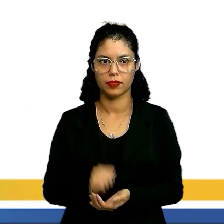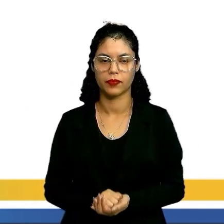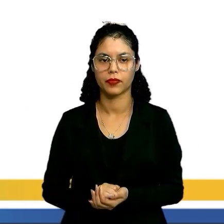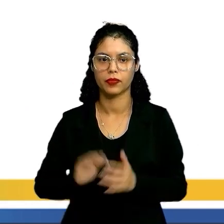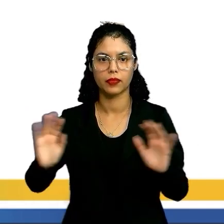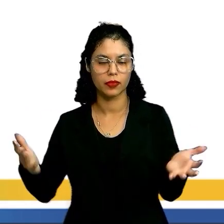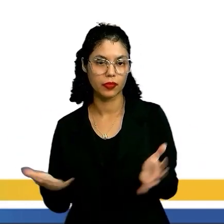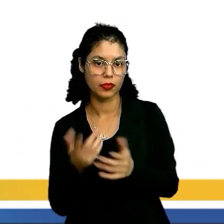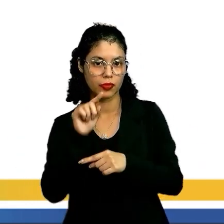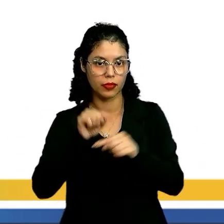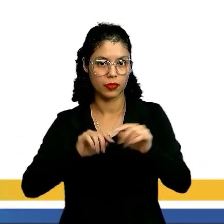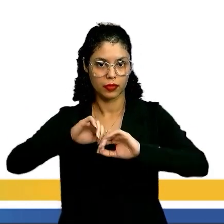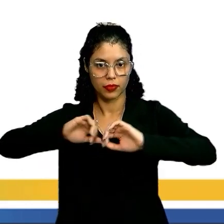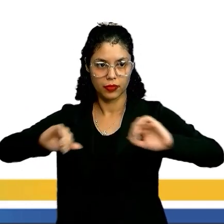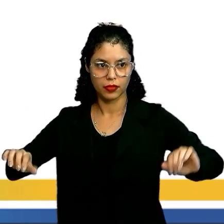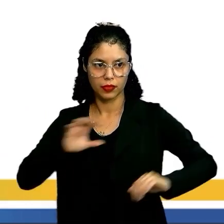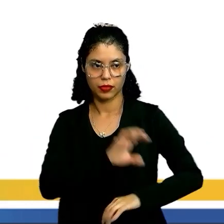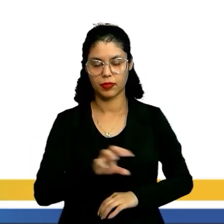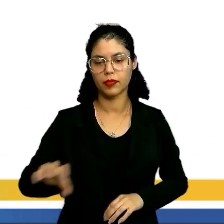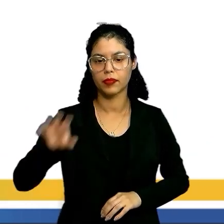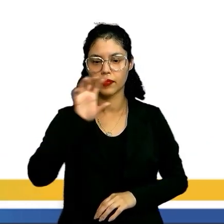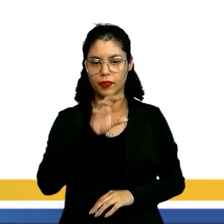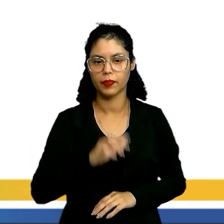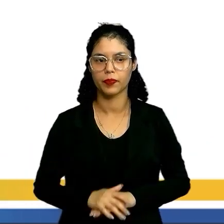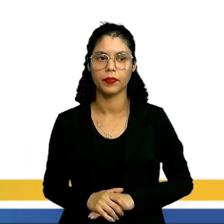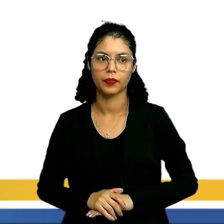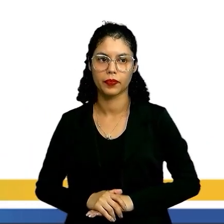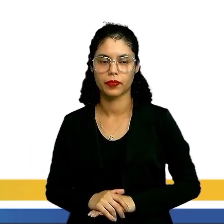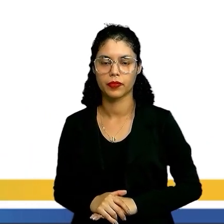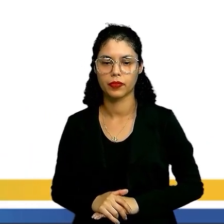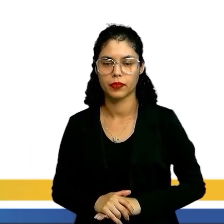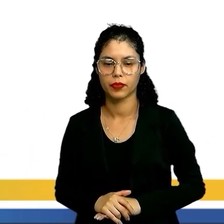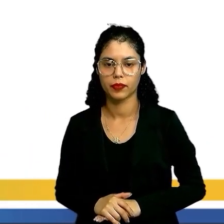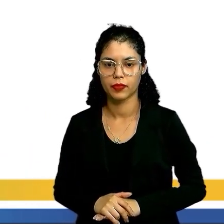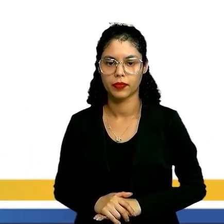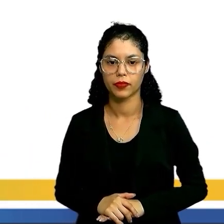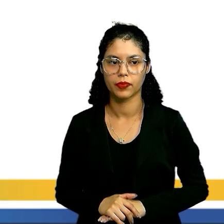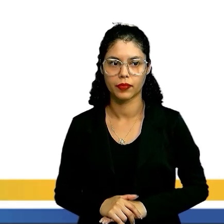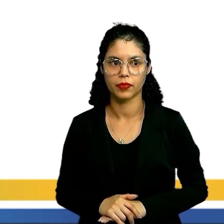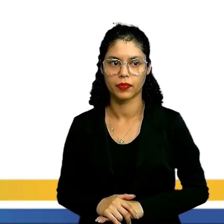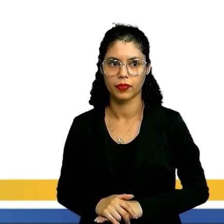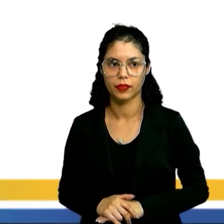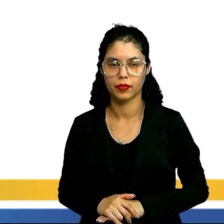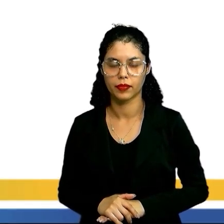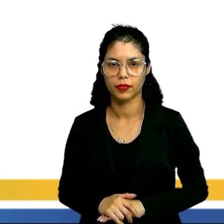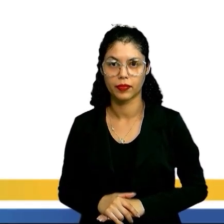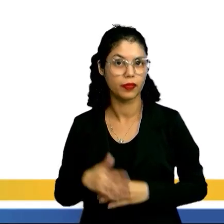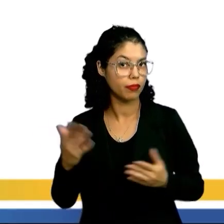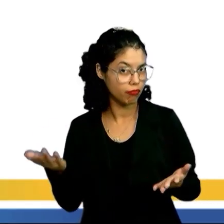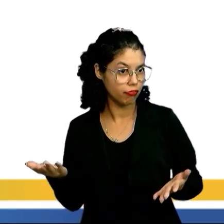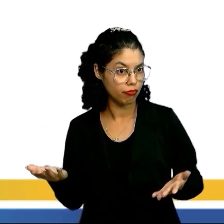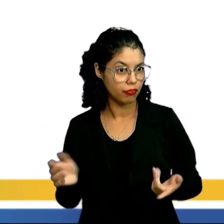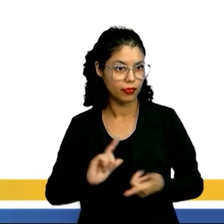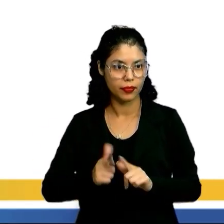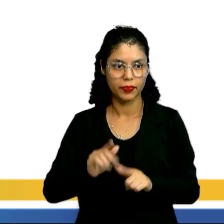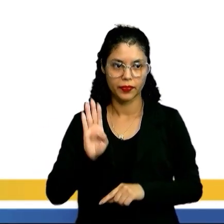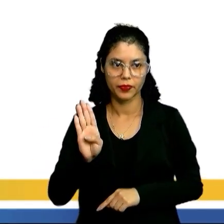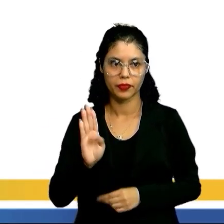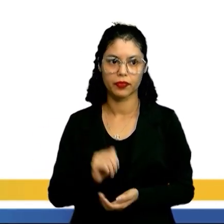auxina no caule e estimula as divisões celulares na região das gemas laterais. Alternativa